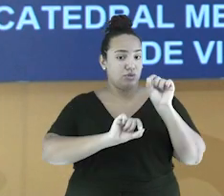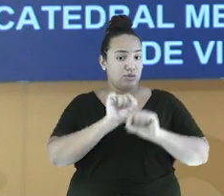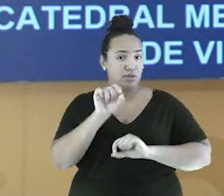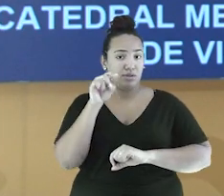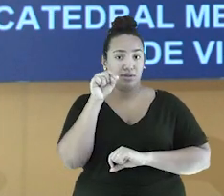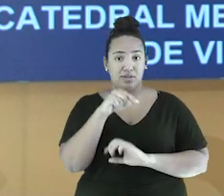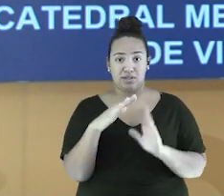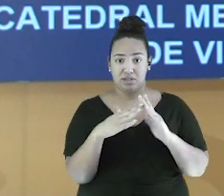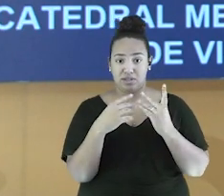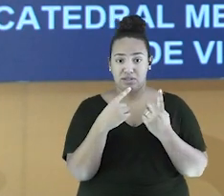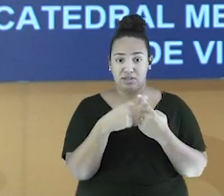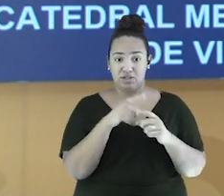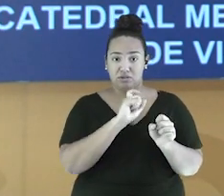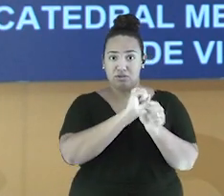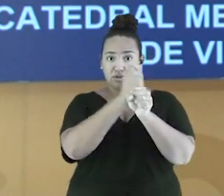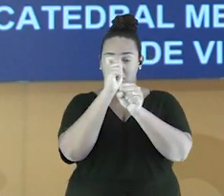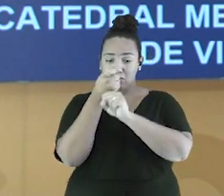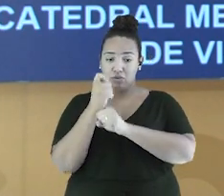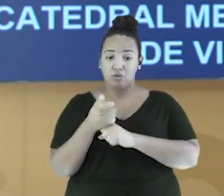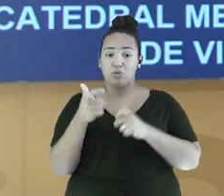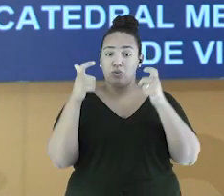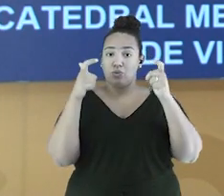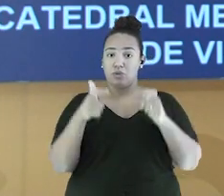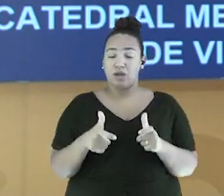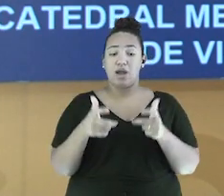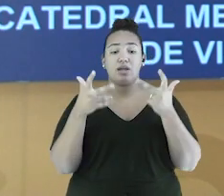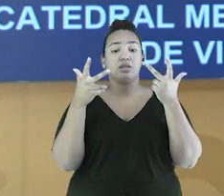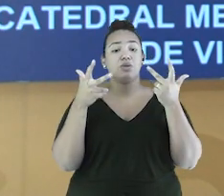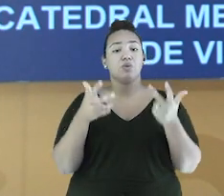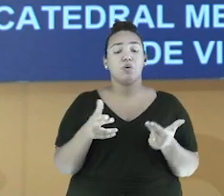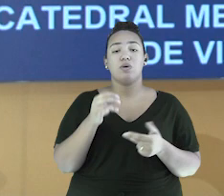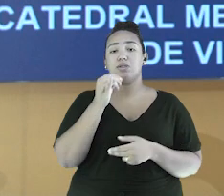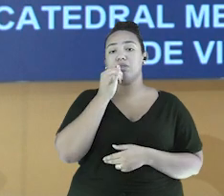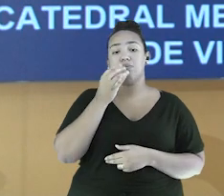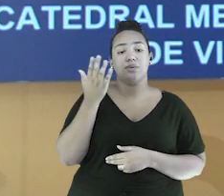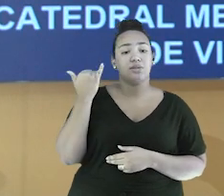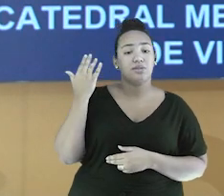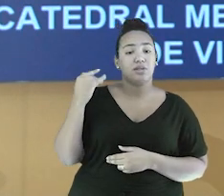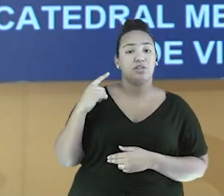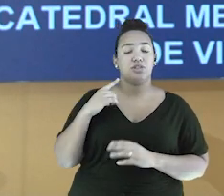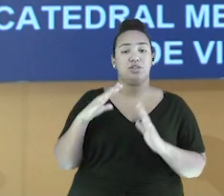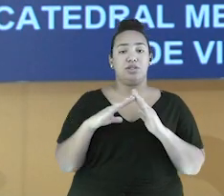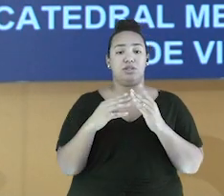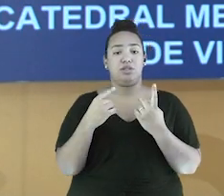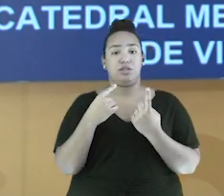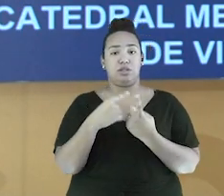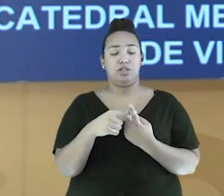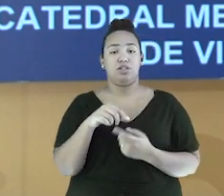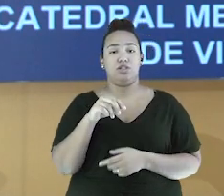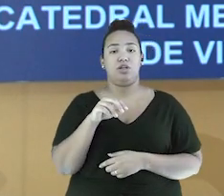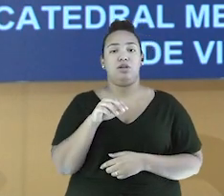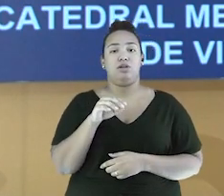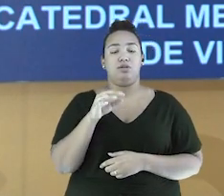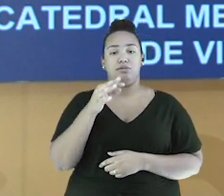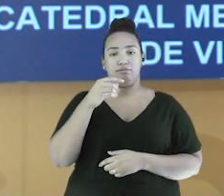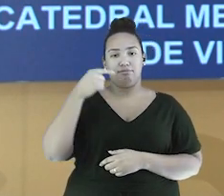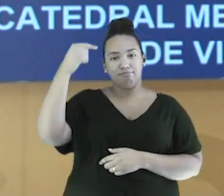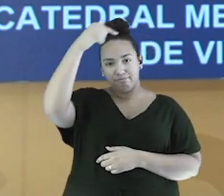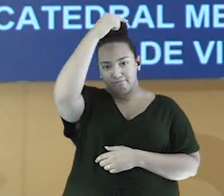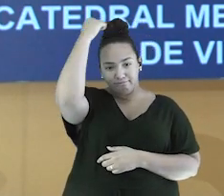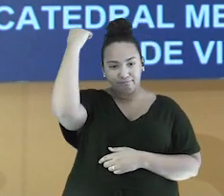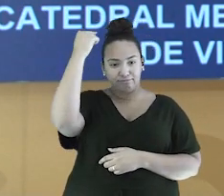foi construída quase no mesmo lugar em que antes existia a Igreja Nossa Senhora de Vitória, que existiu